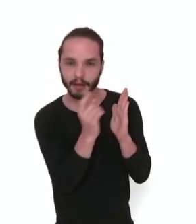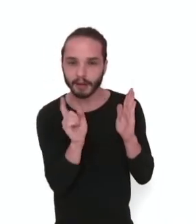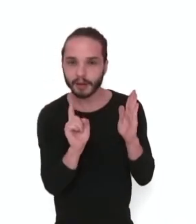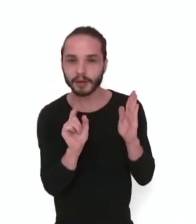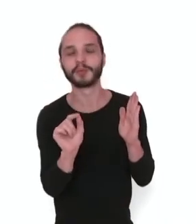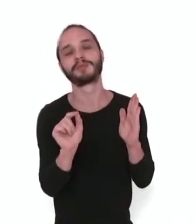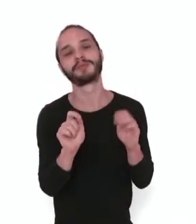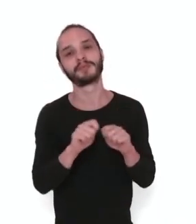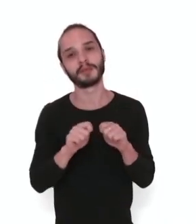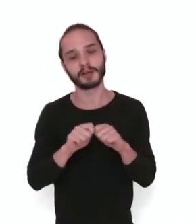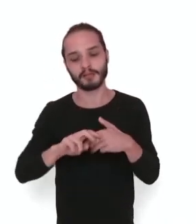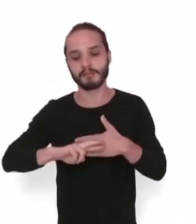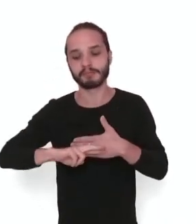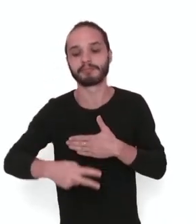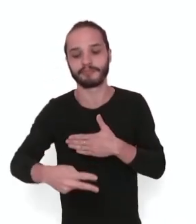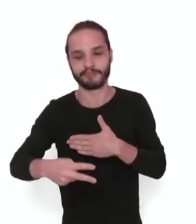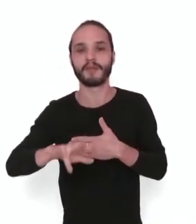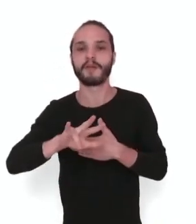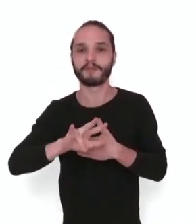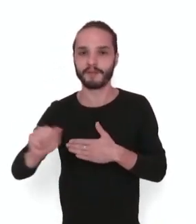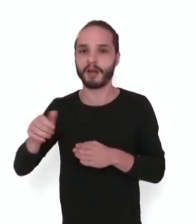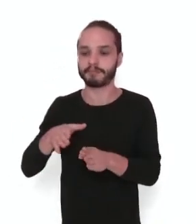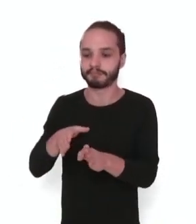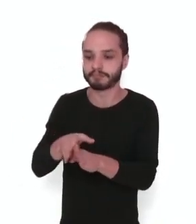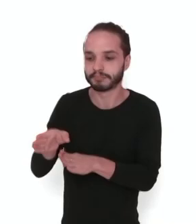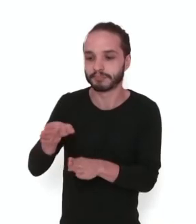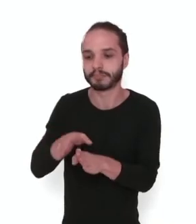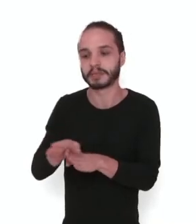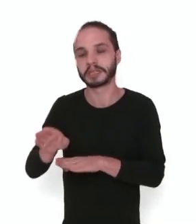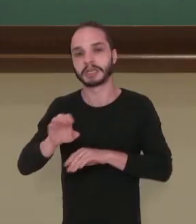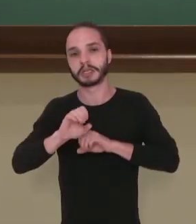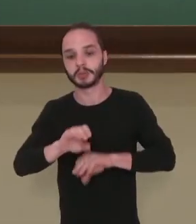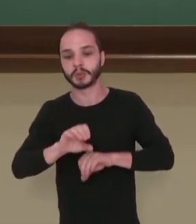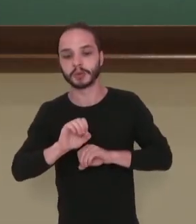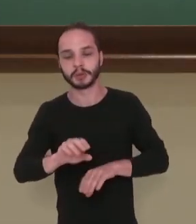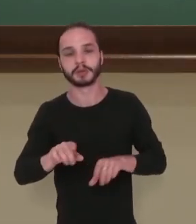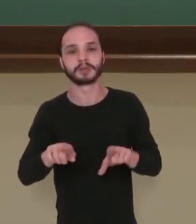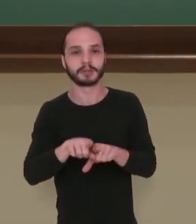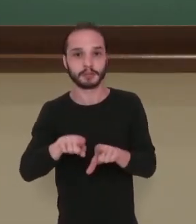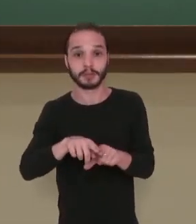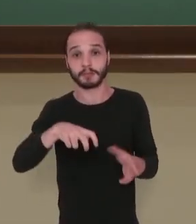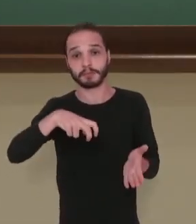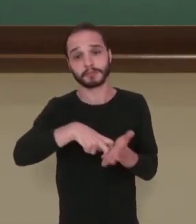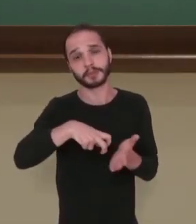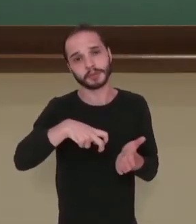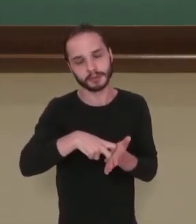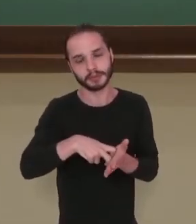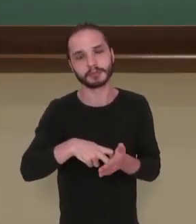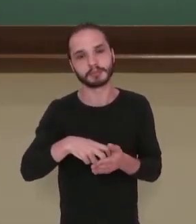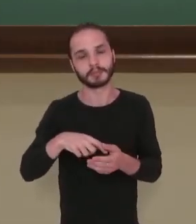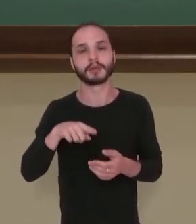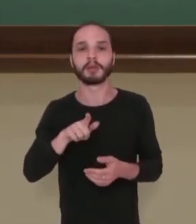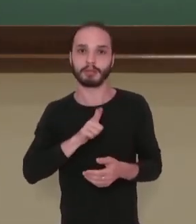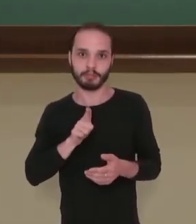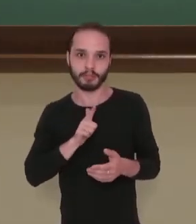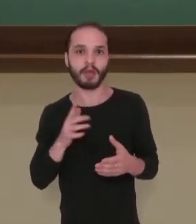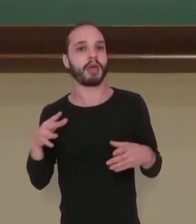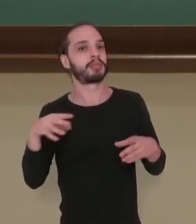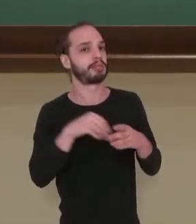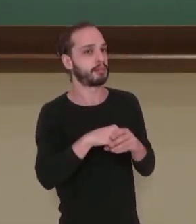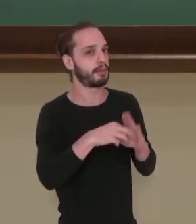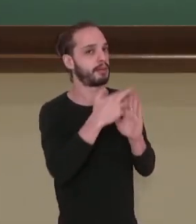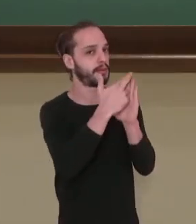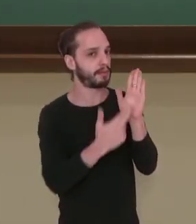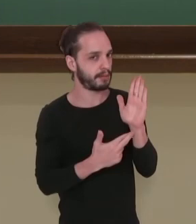terá que responder a ações pedagógicas, ações educativas e ações disciplinares, todas elas previstas no